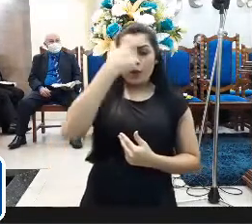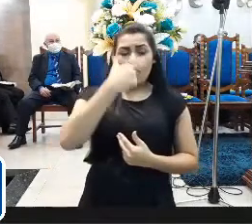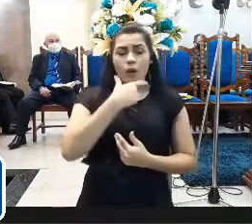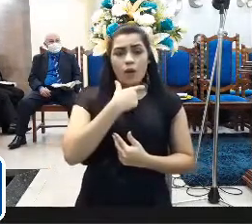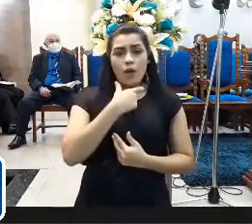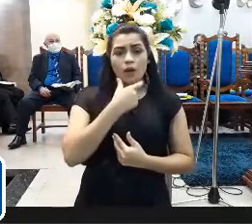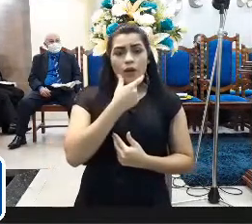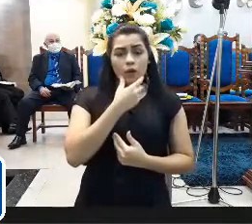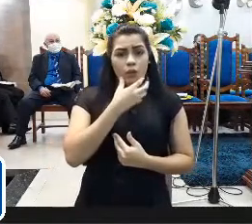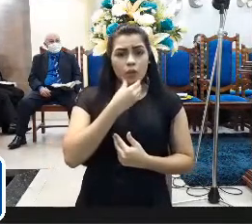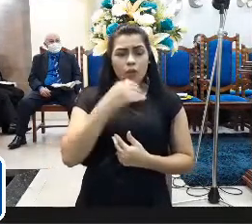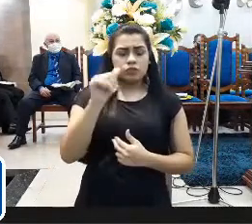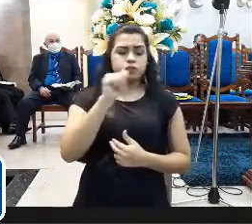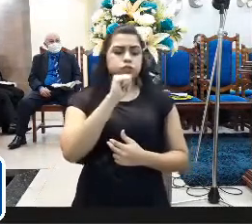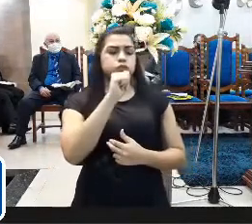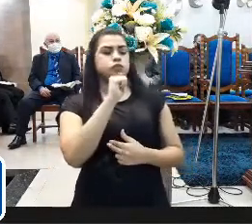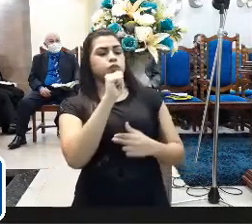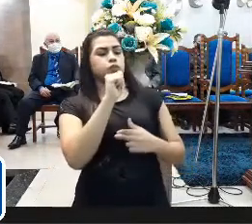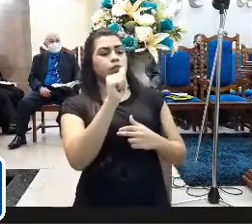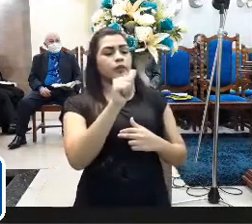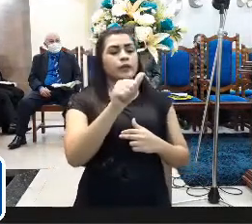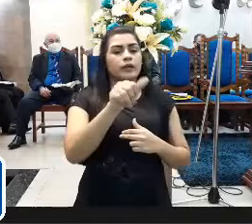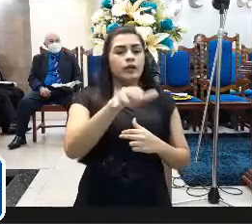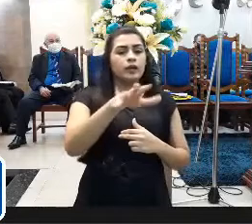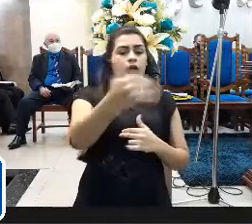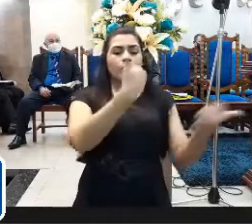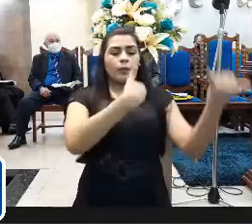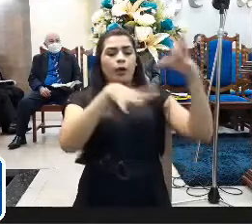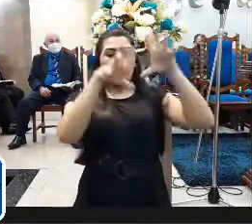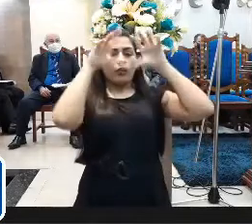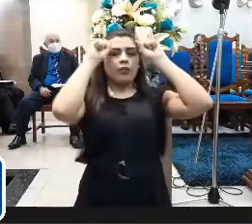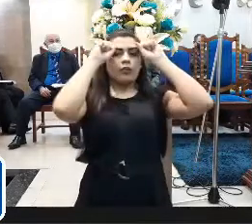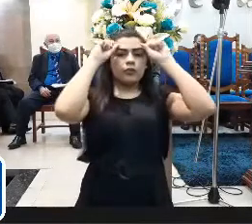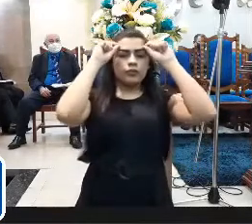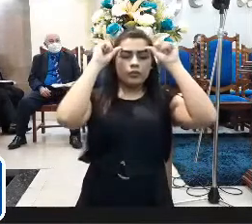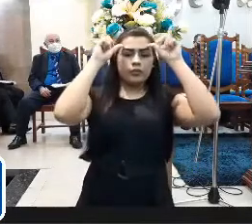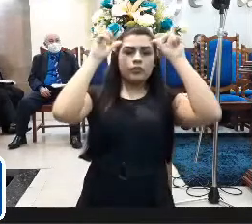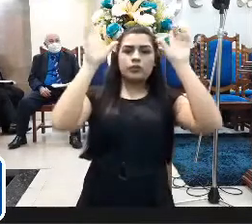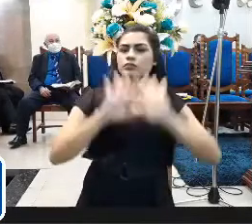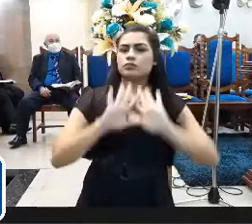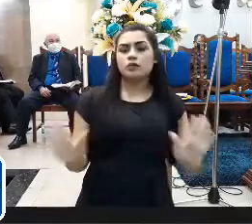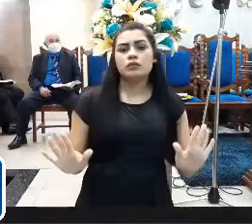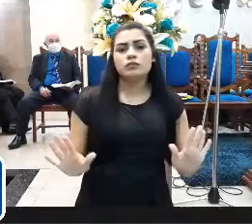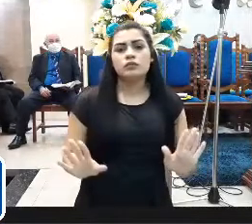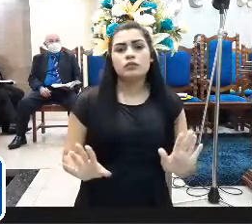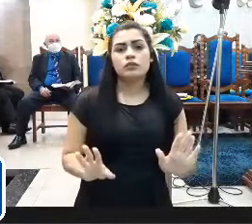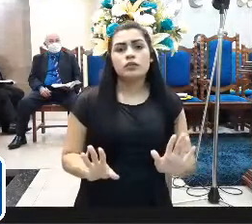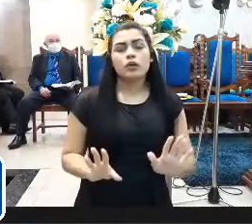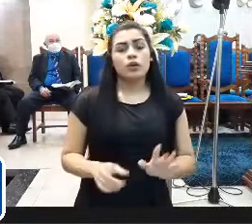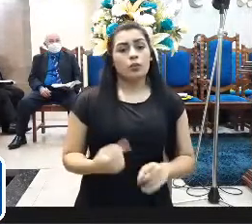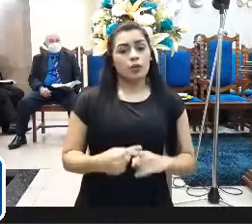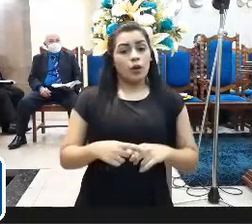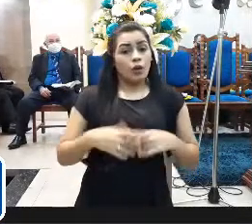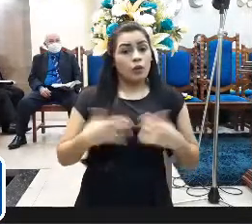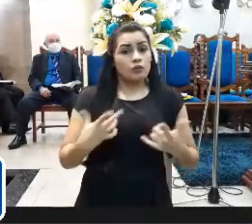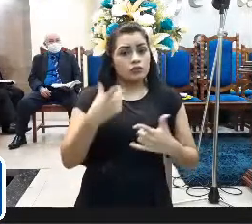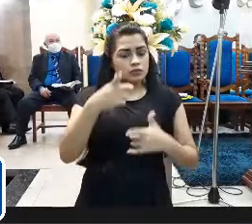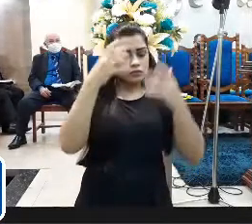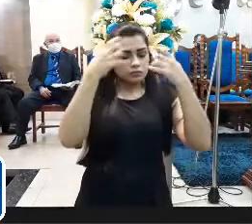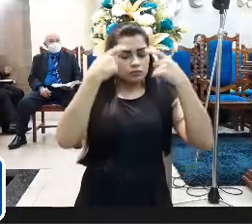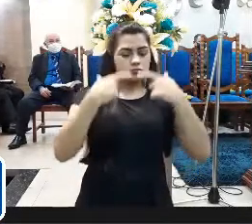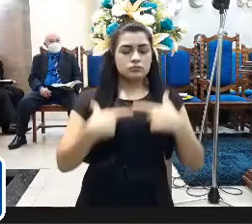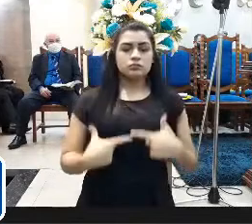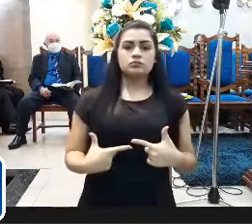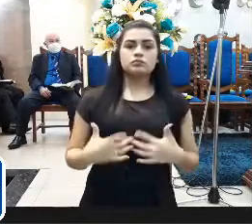mente está aberta para receber tudo. Não pode até vir, mas se você é sóbrio, quando a mensagem chegar, vai encontrar